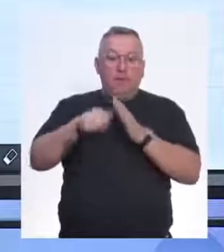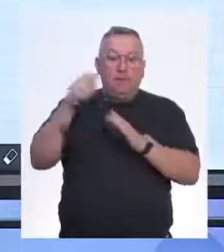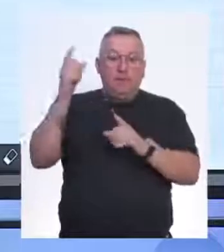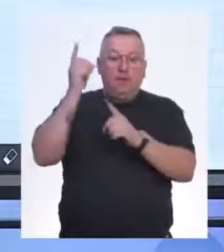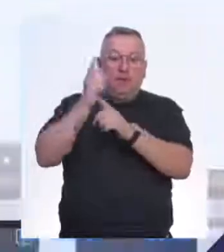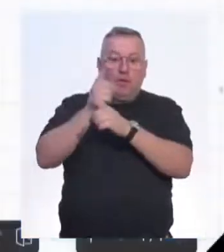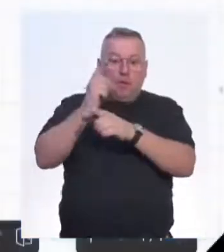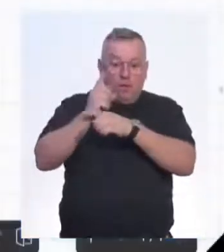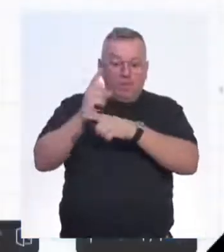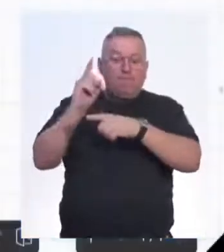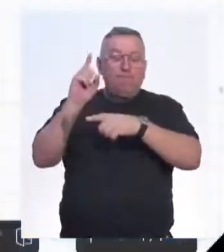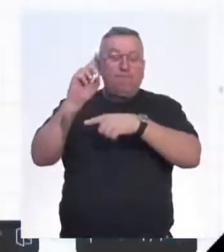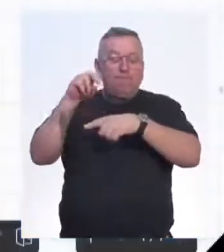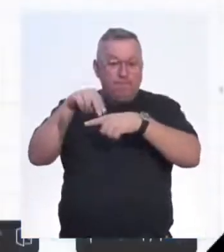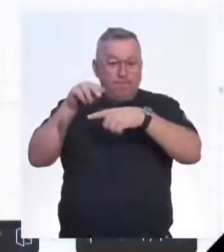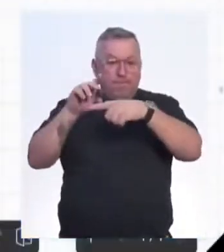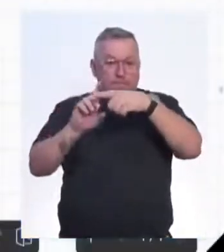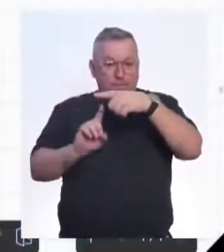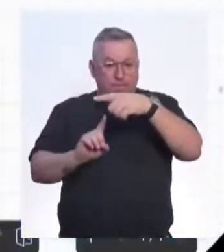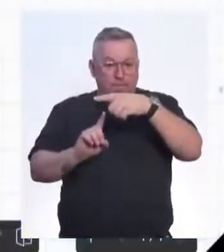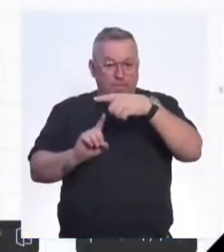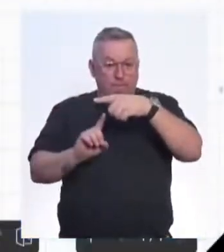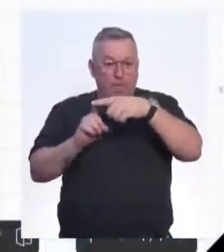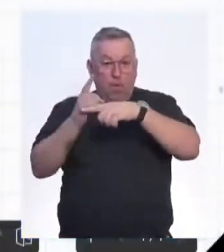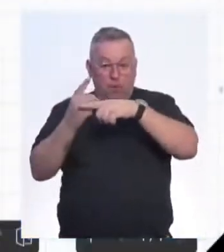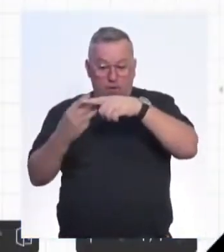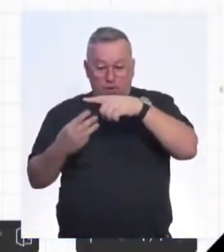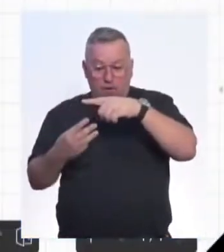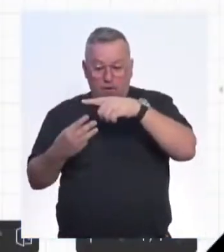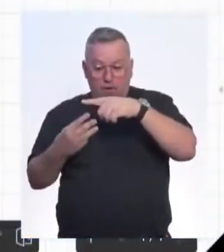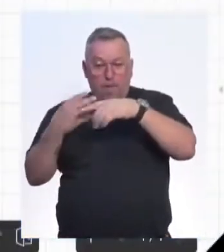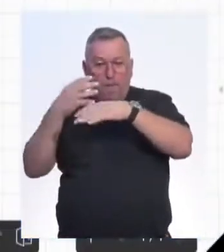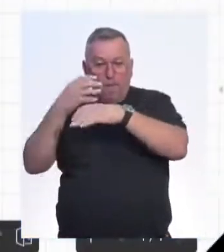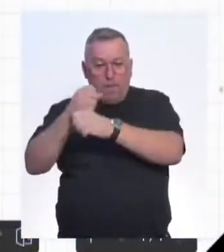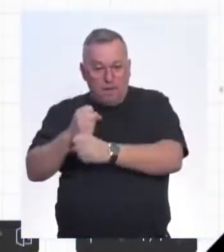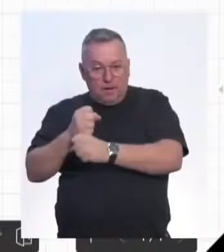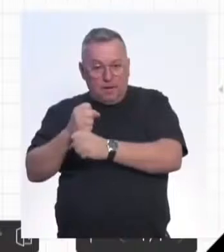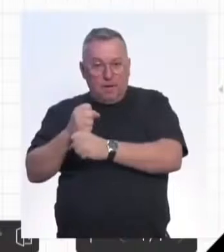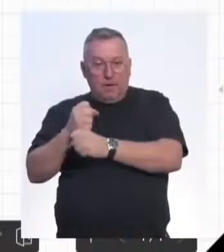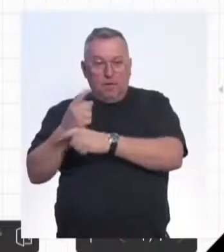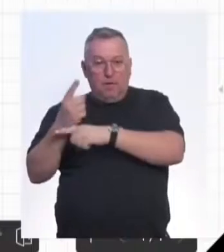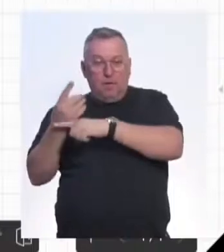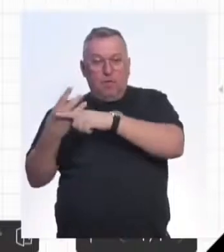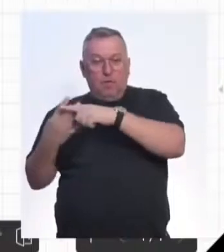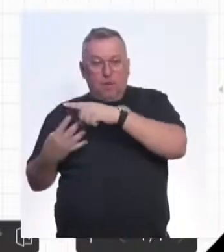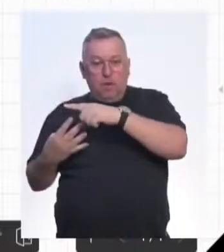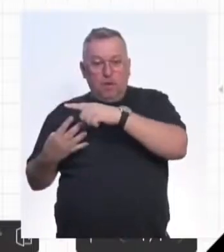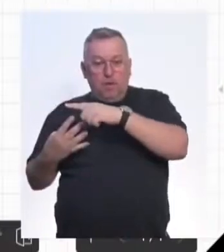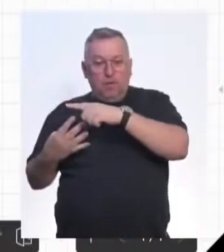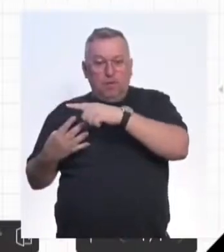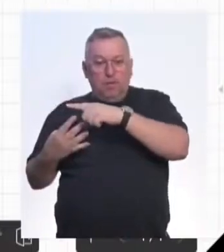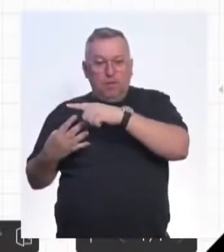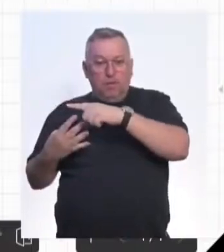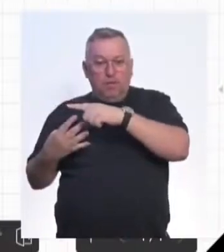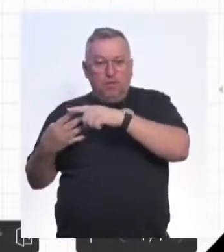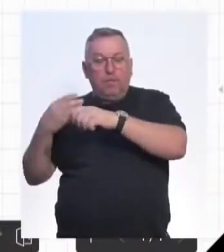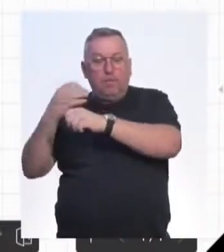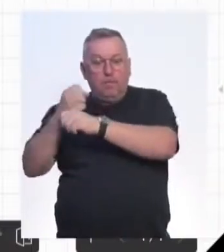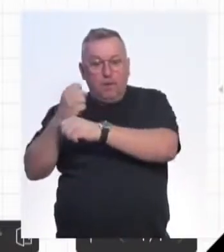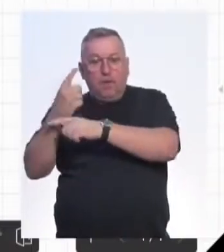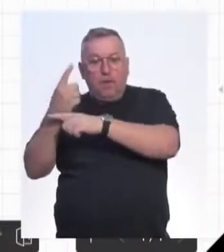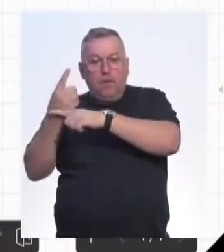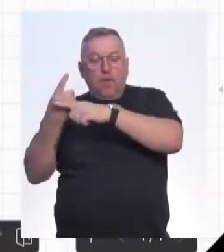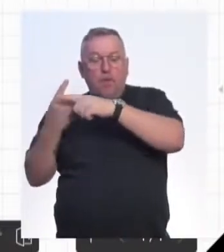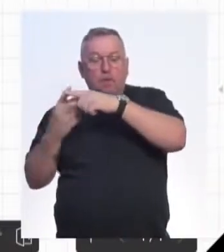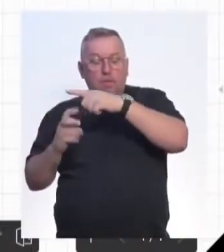as frações. Então, eu tenho aqui, ó, 1/3, que soma 1/4 e que soma 1/2, não é